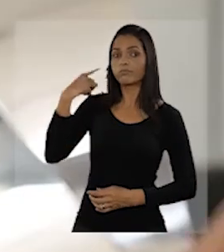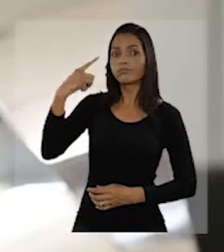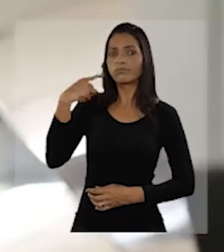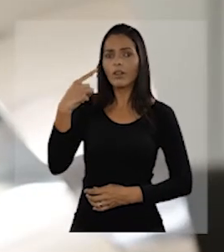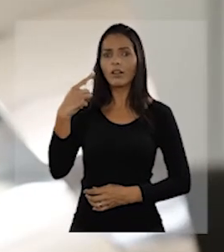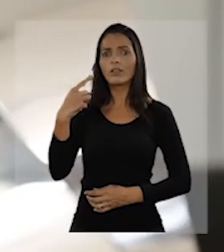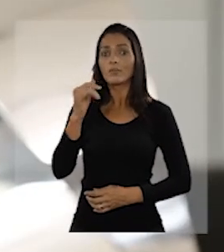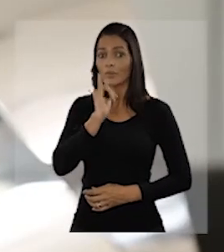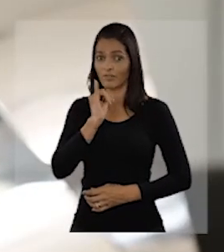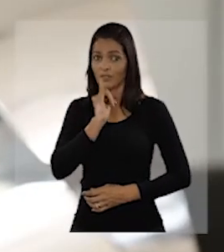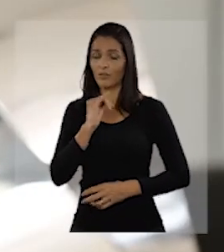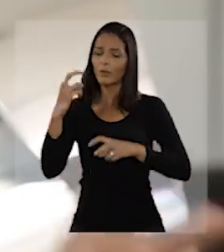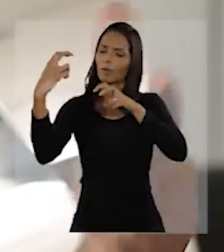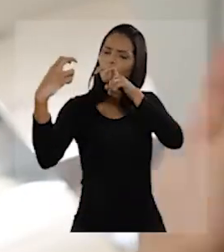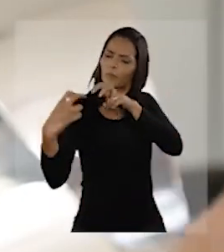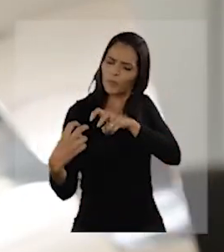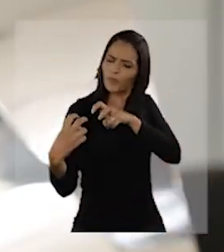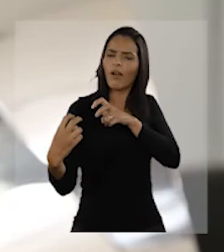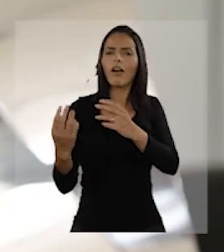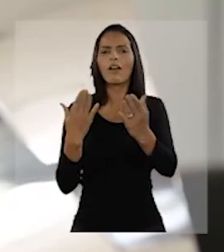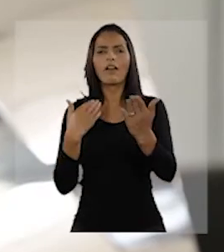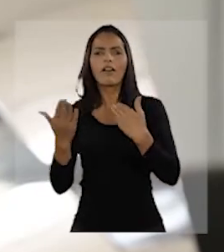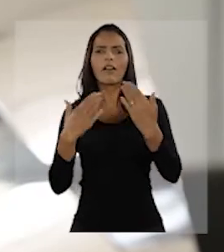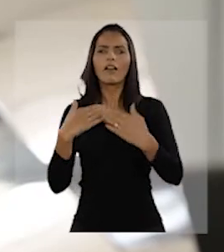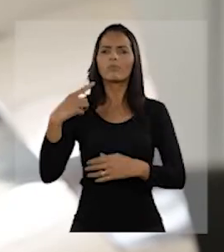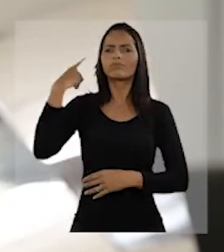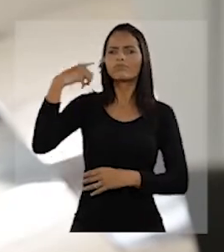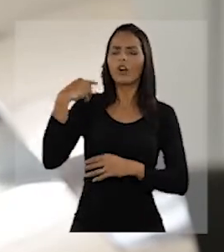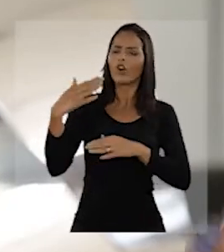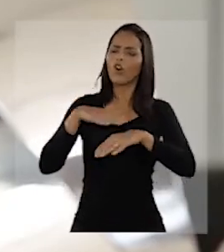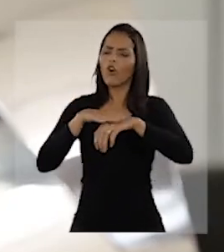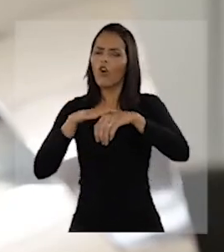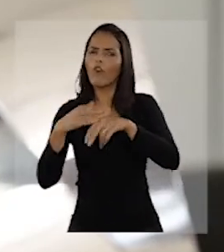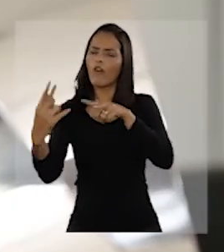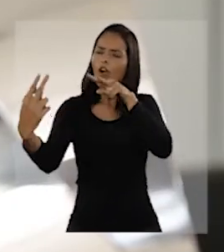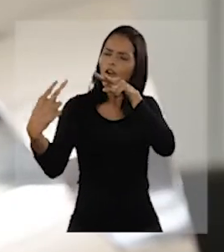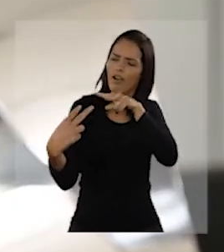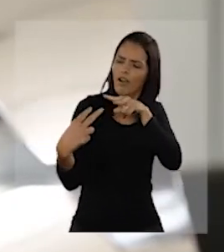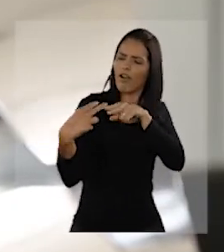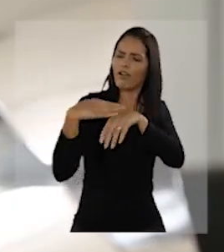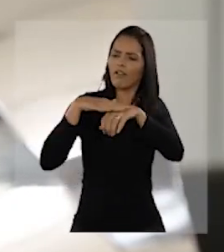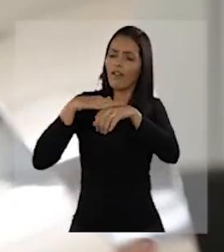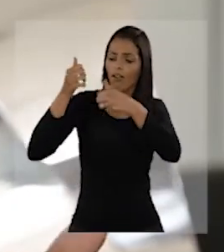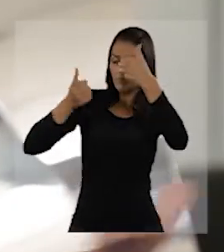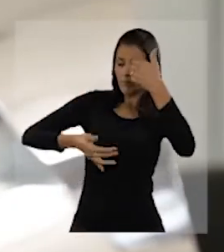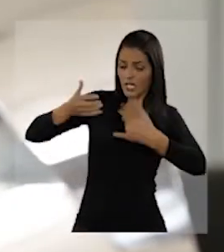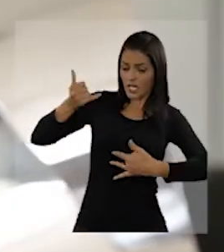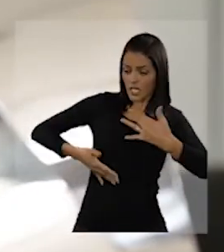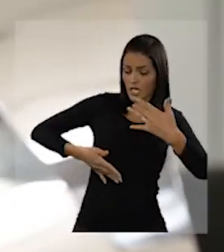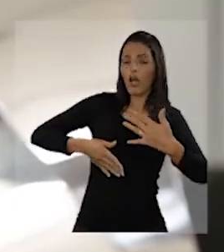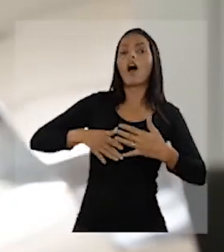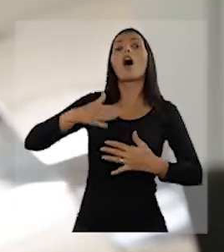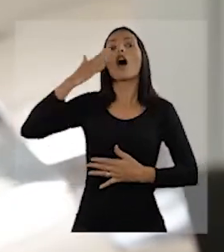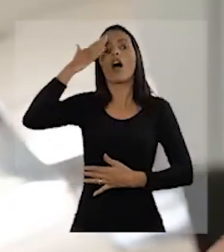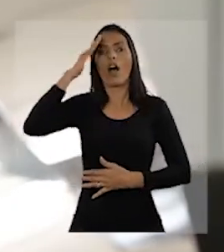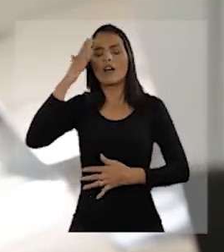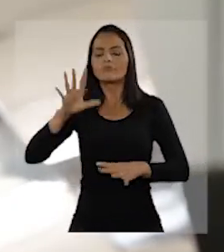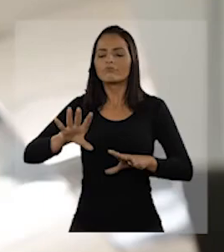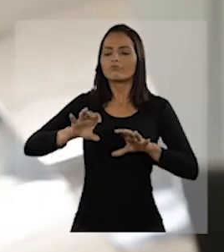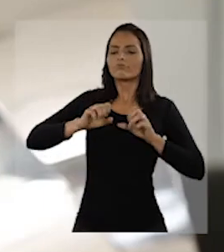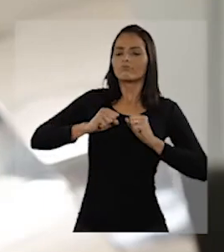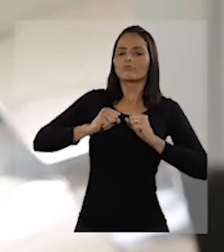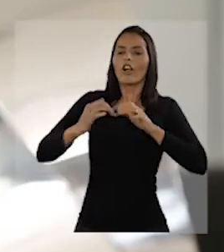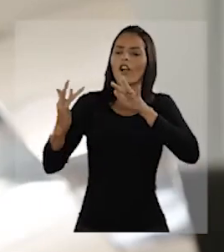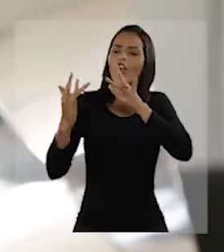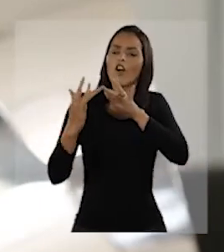Um advogado, por exemplo, só quem já passou por uma situação dessa, que senta na frente do advogado e conversa com ele olho a olho, e ele te